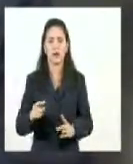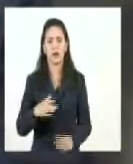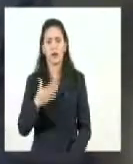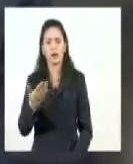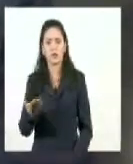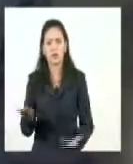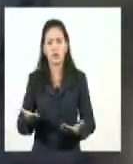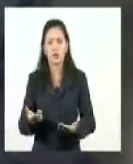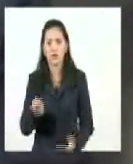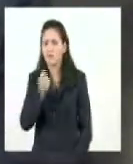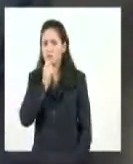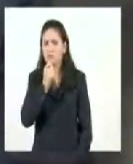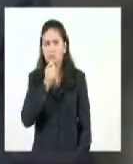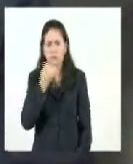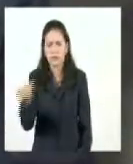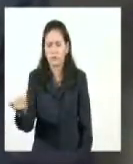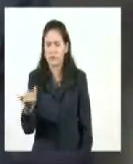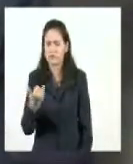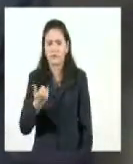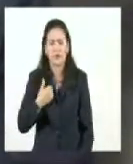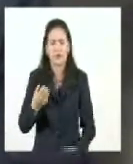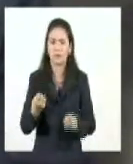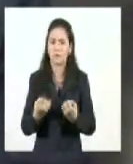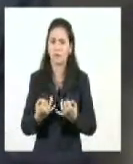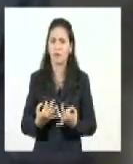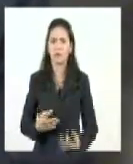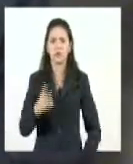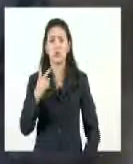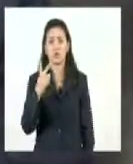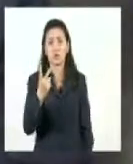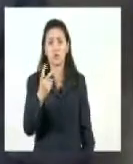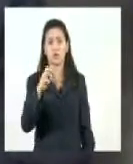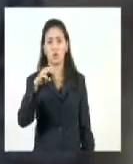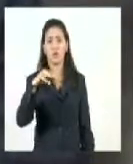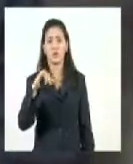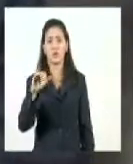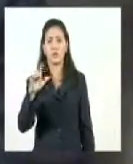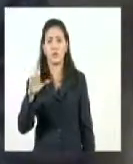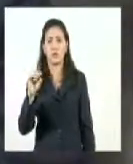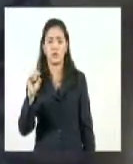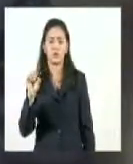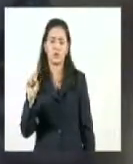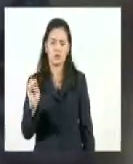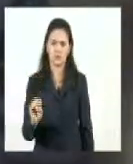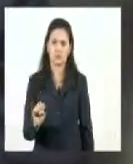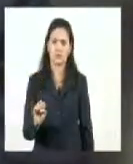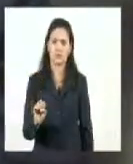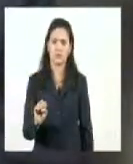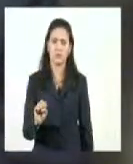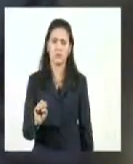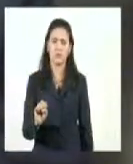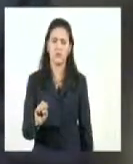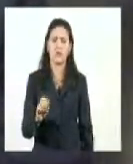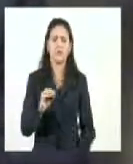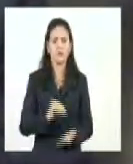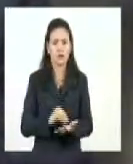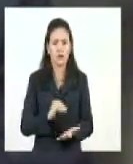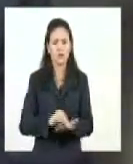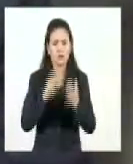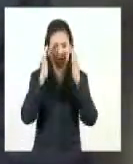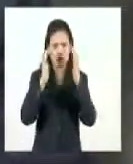dos 2 milhões, só para você ver como é que eles tratam realmente a imprensa, ou seja, falta de respeito com nós